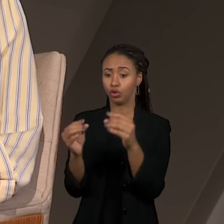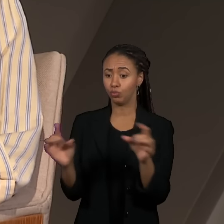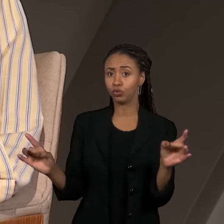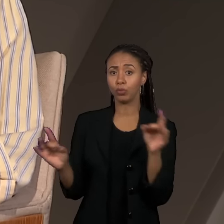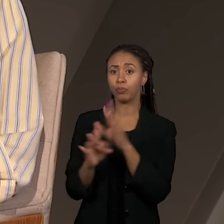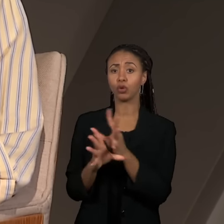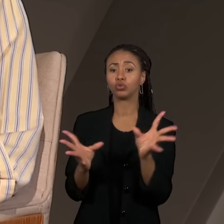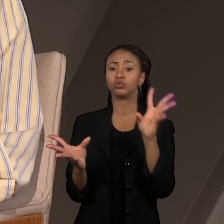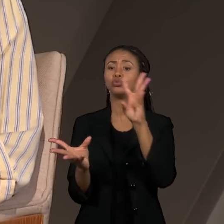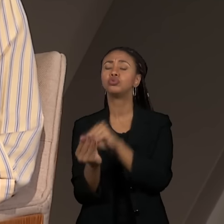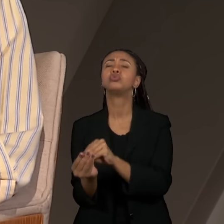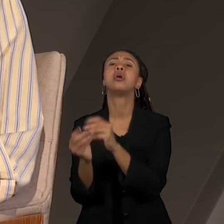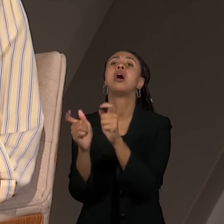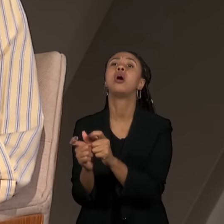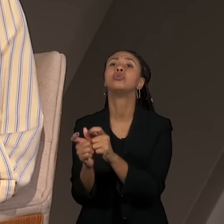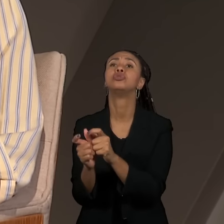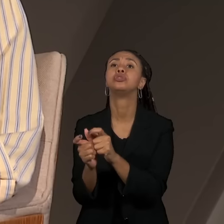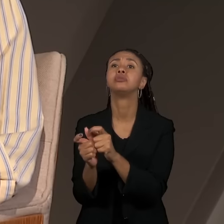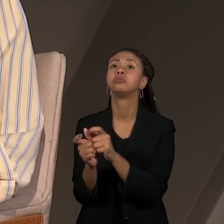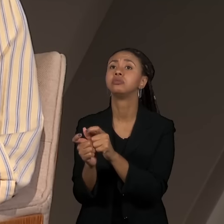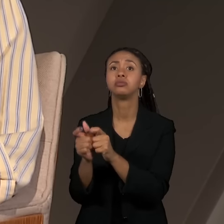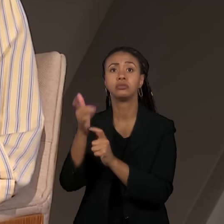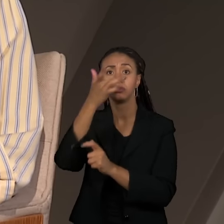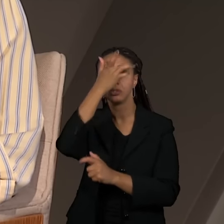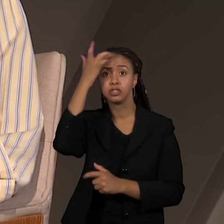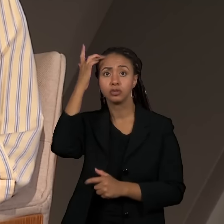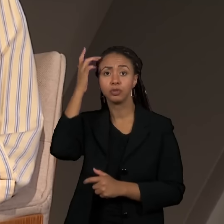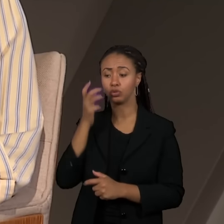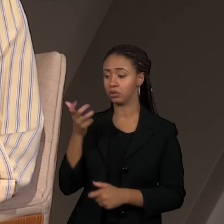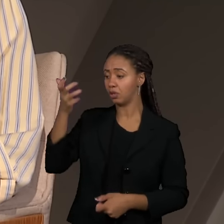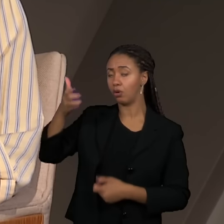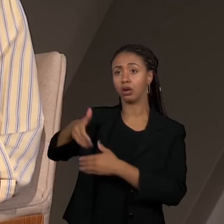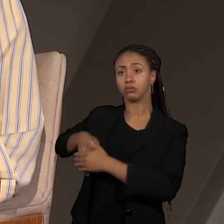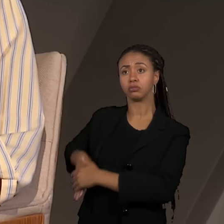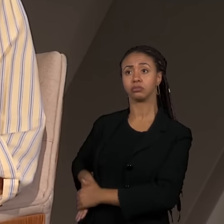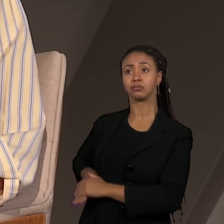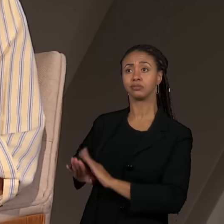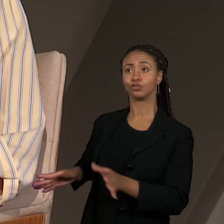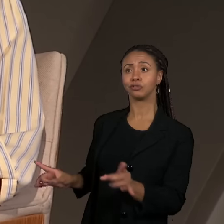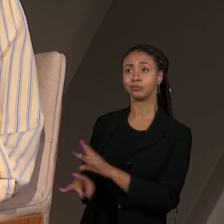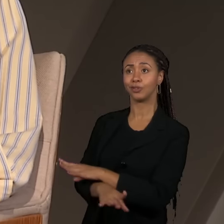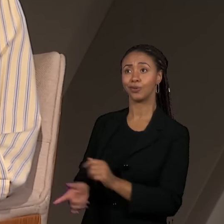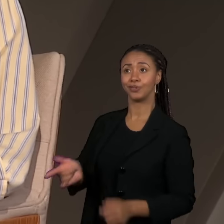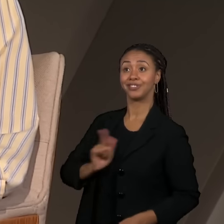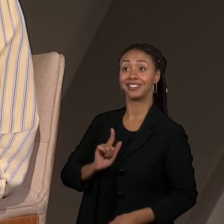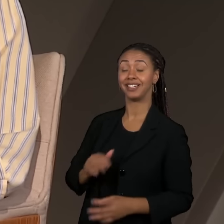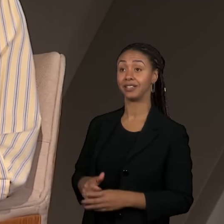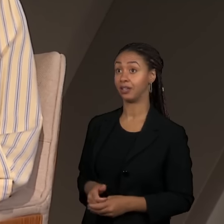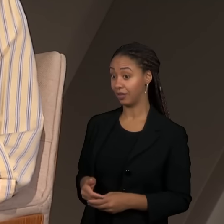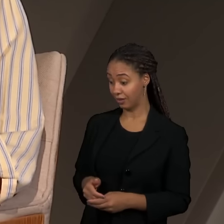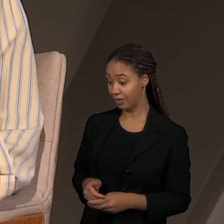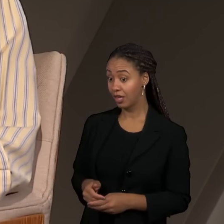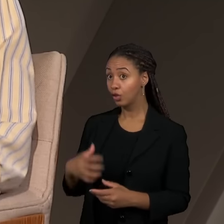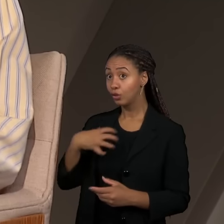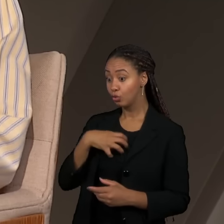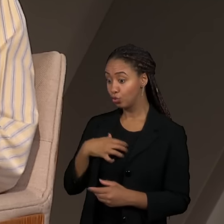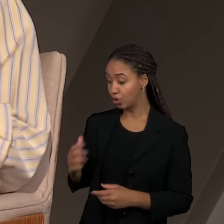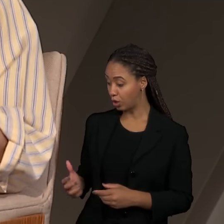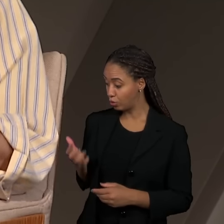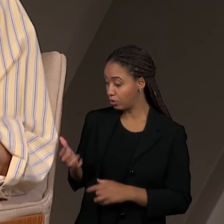gente não tinha e essa essa tecnologia mesmo simples ela tá ficando extremamente sofisticada né no ponto de